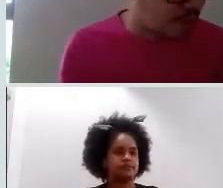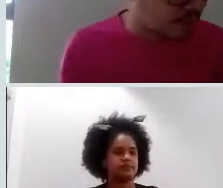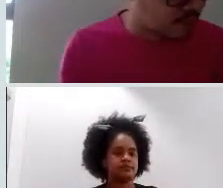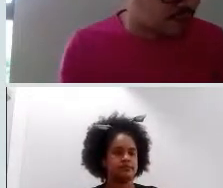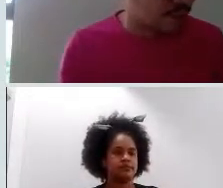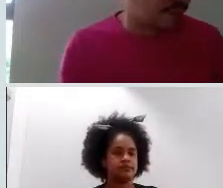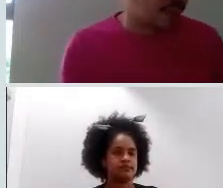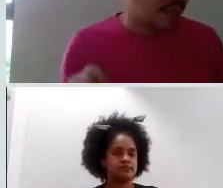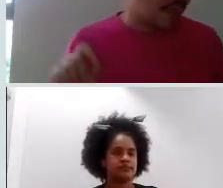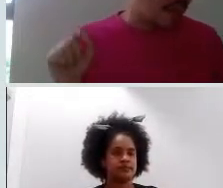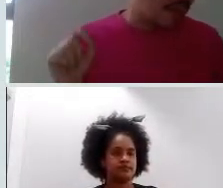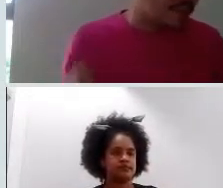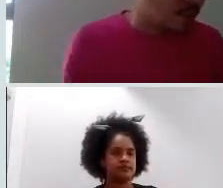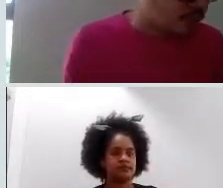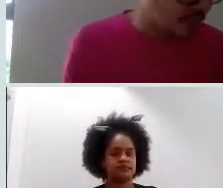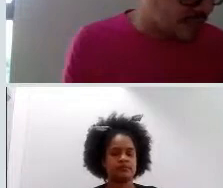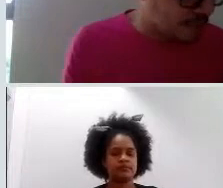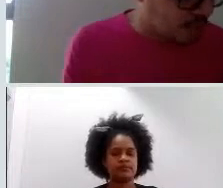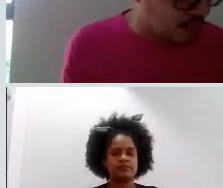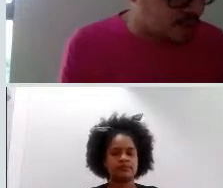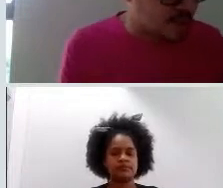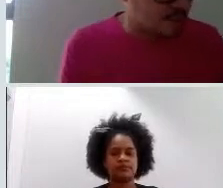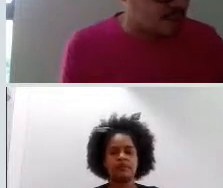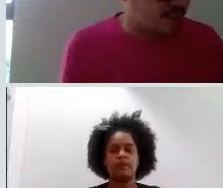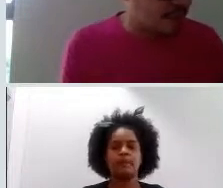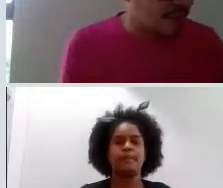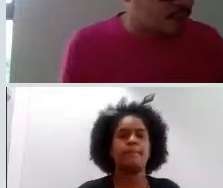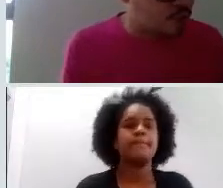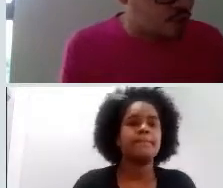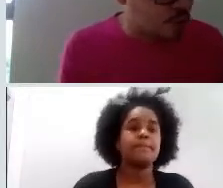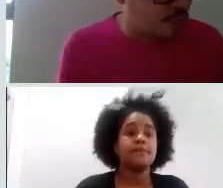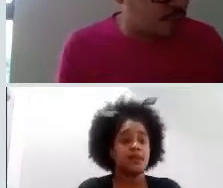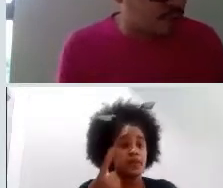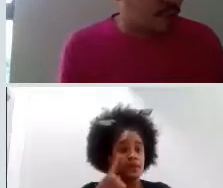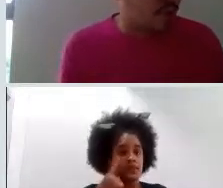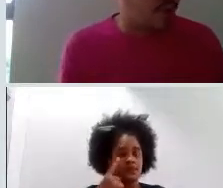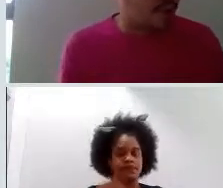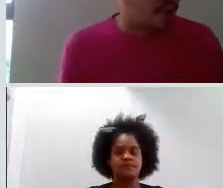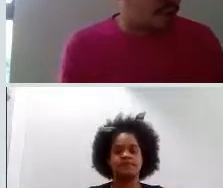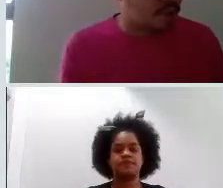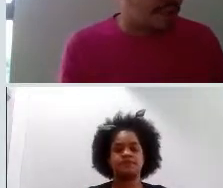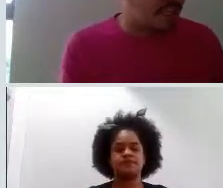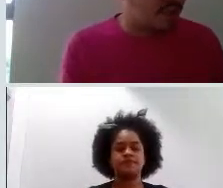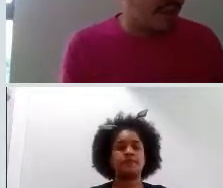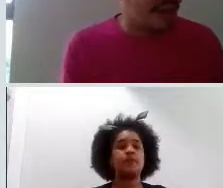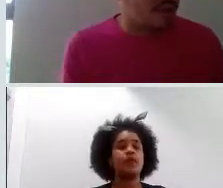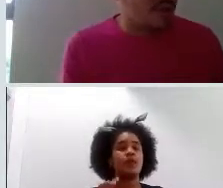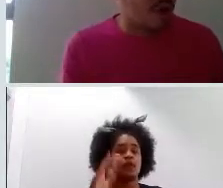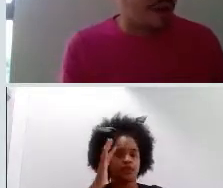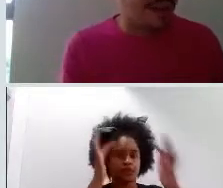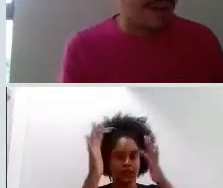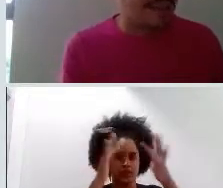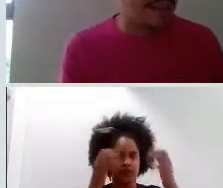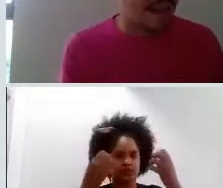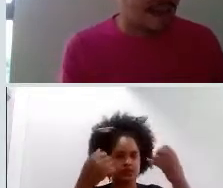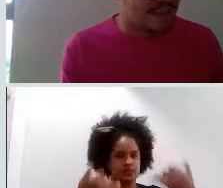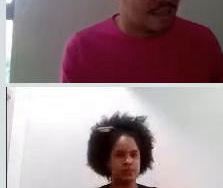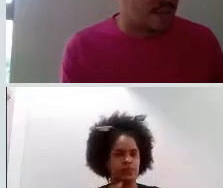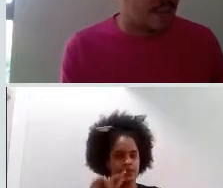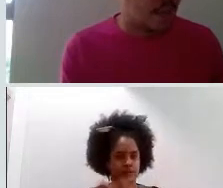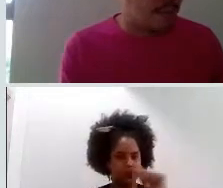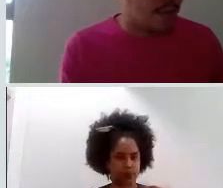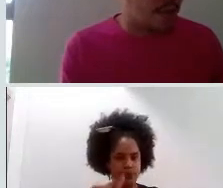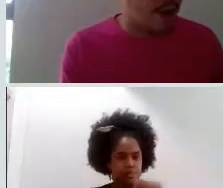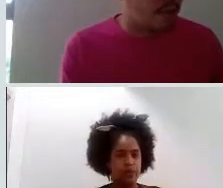conteúdo que eu separei para vocês. Segundo essa hipótese, os primeiros grupos de povoadores, eles vieram do nordeste